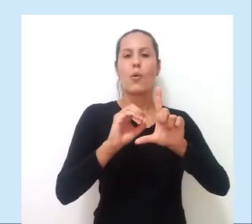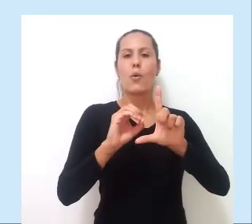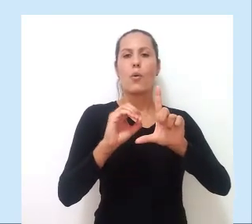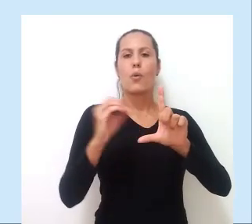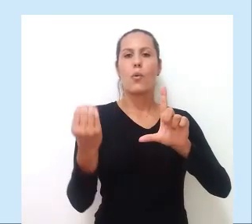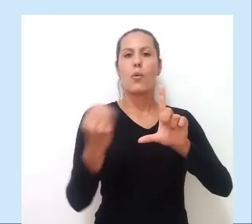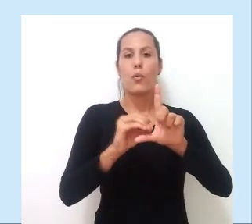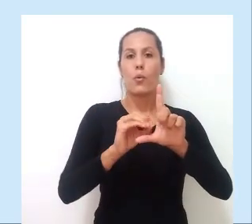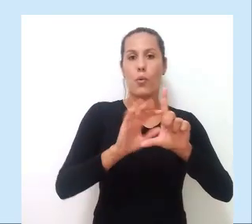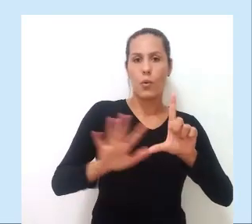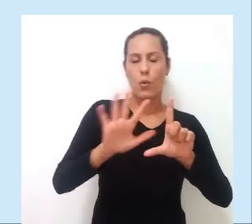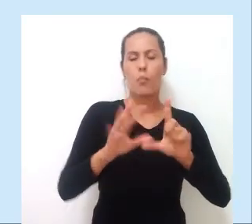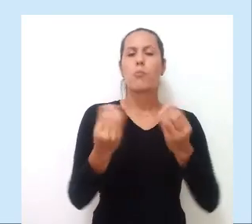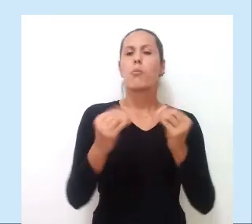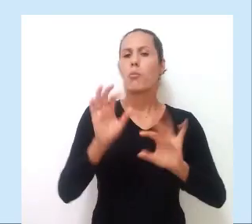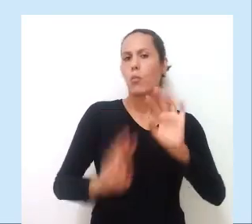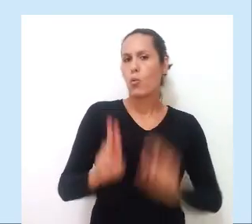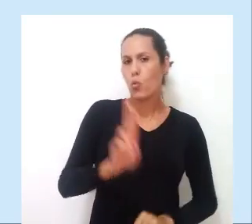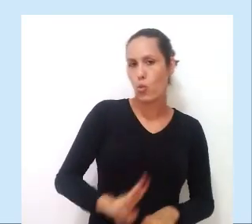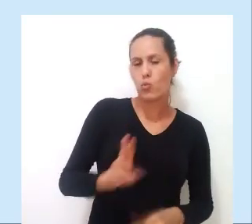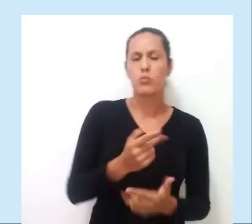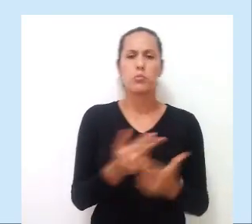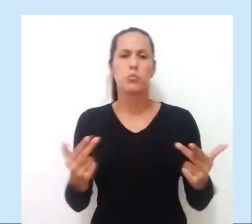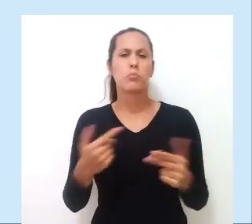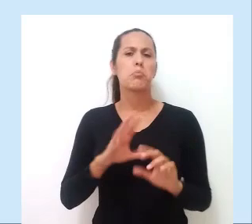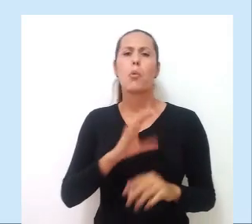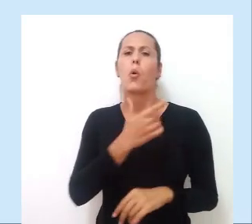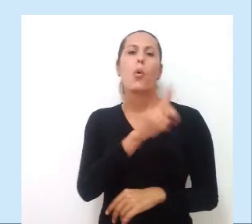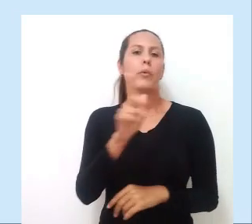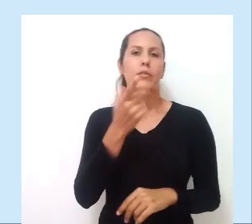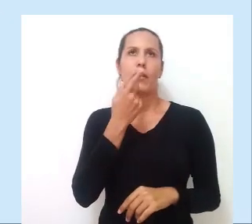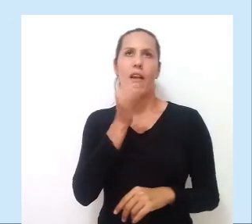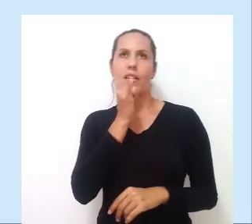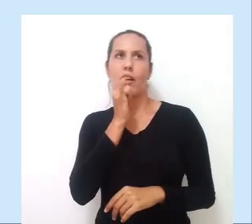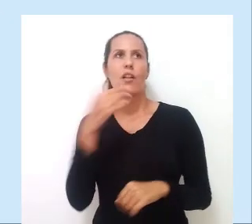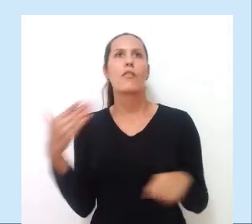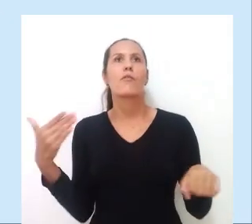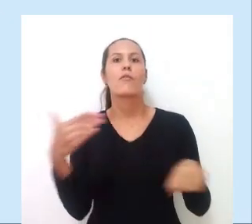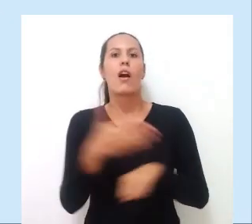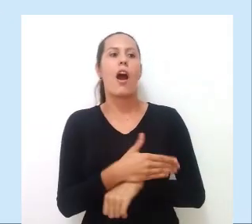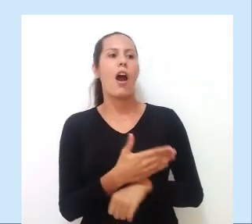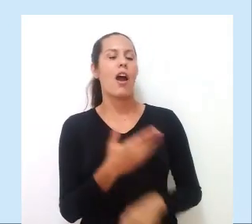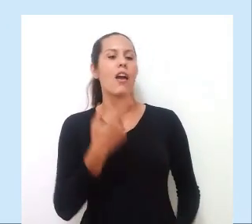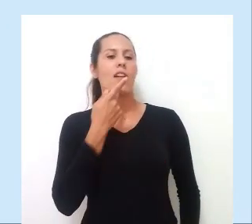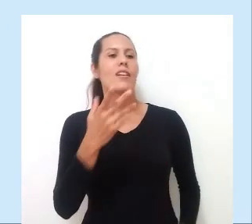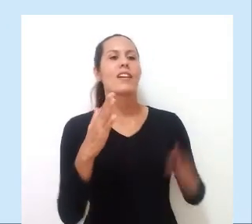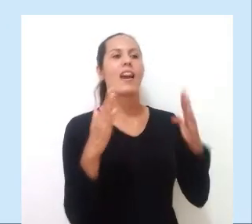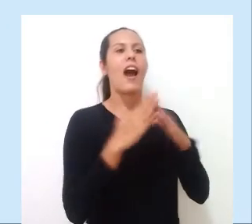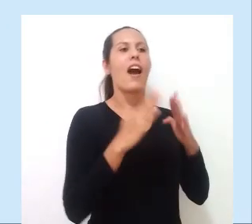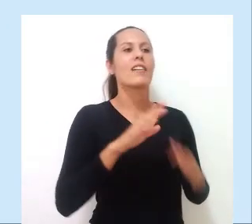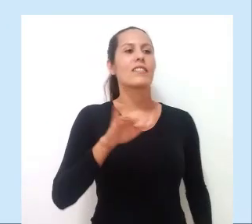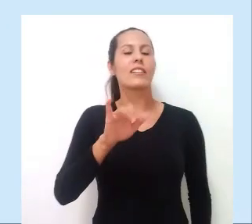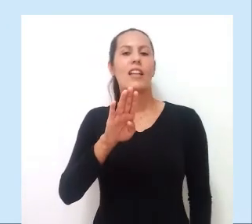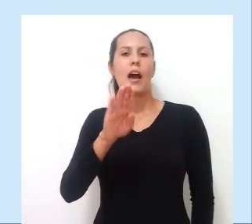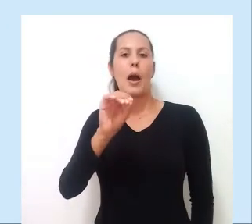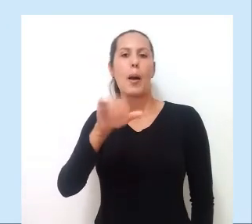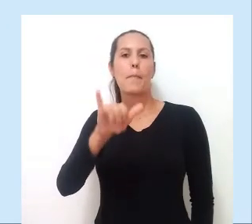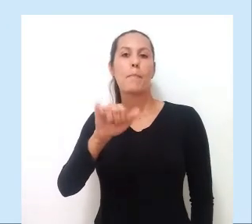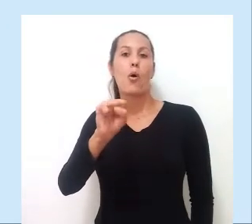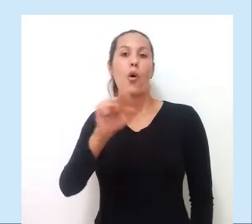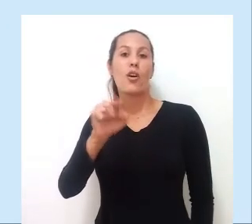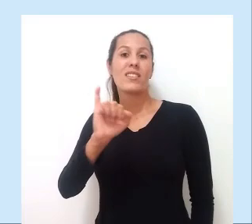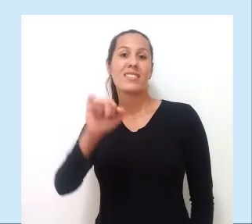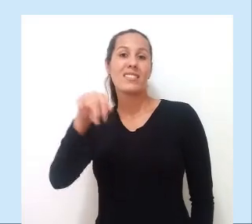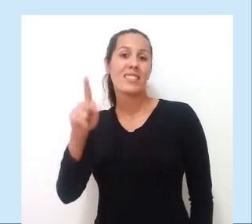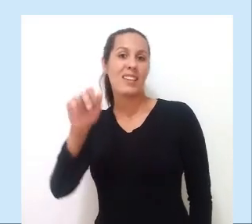pode perpassar para o dia a dia na sociedade. Quem aí nunca falou que vai na casa da boizinha? Então, é